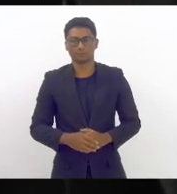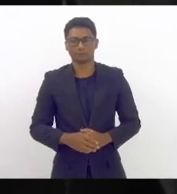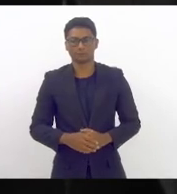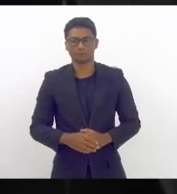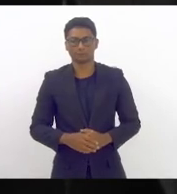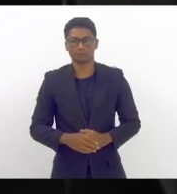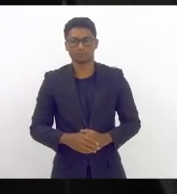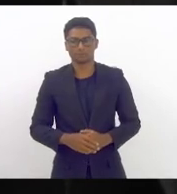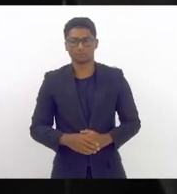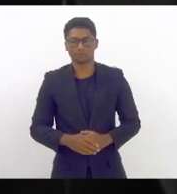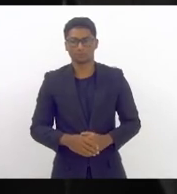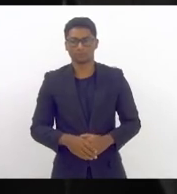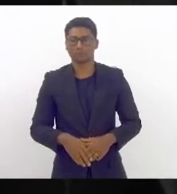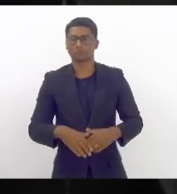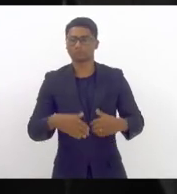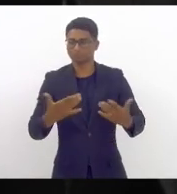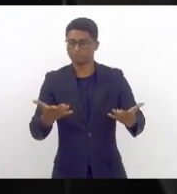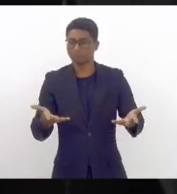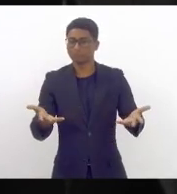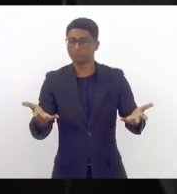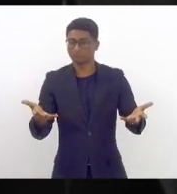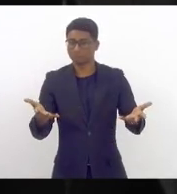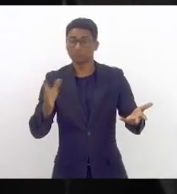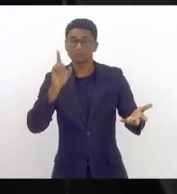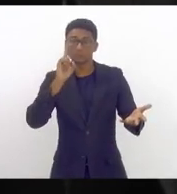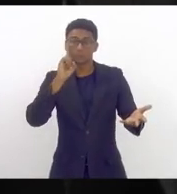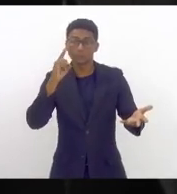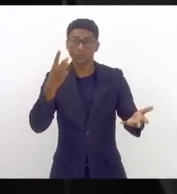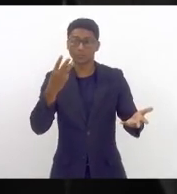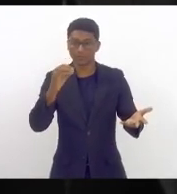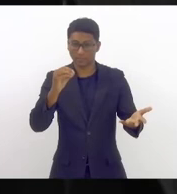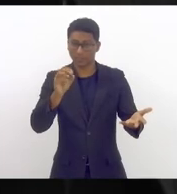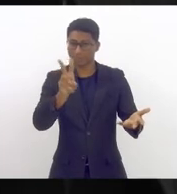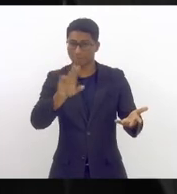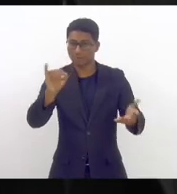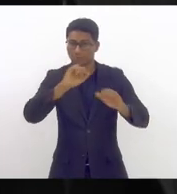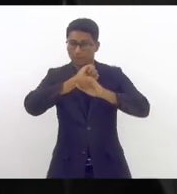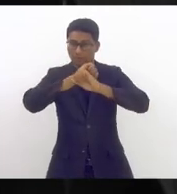e isso ficará muito Claro no dia 30